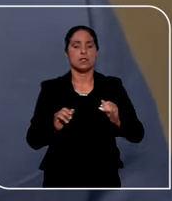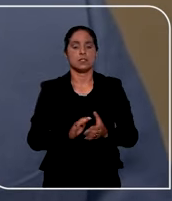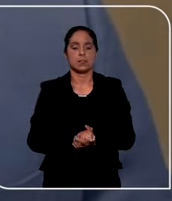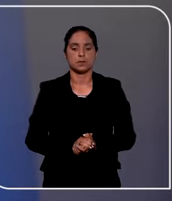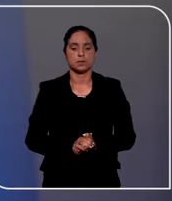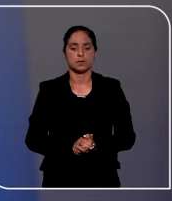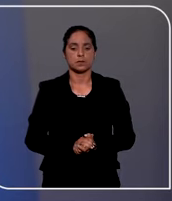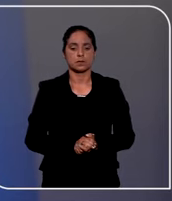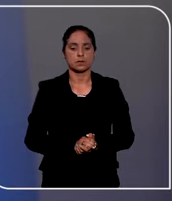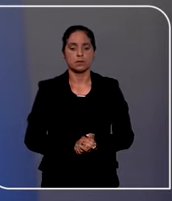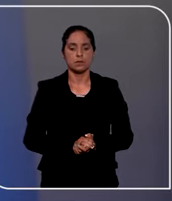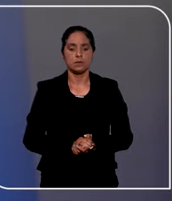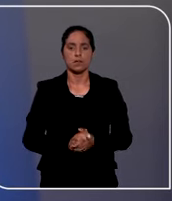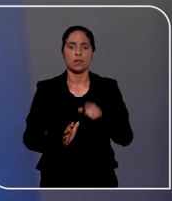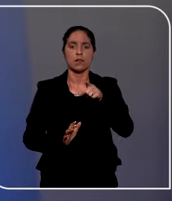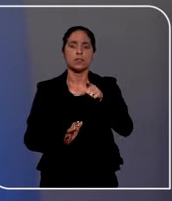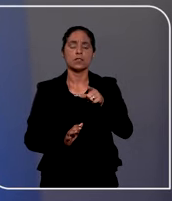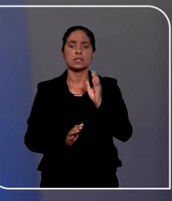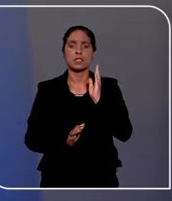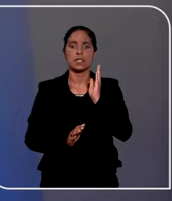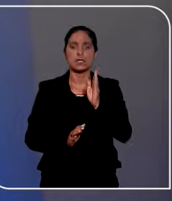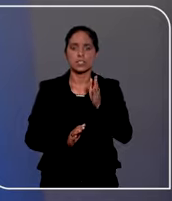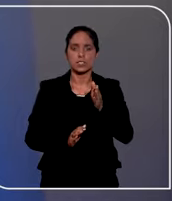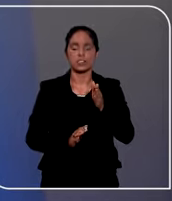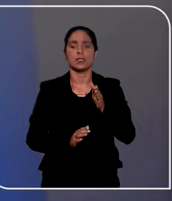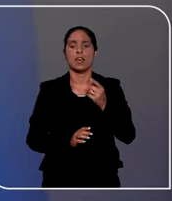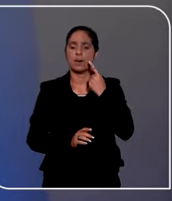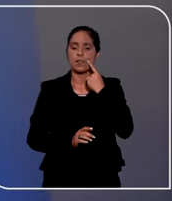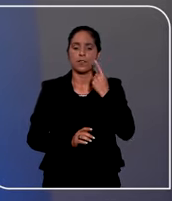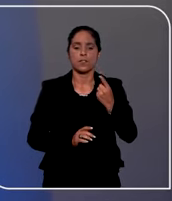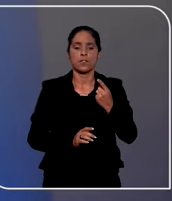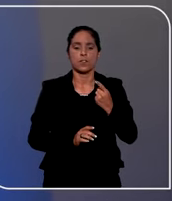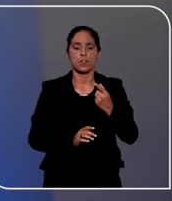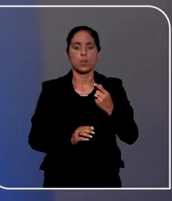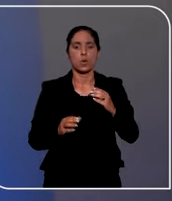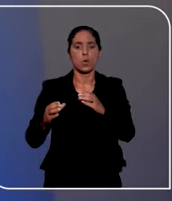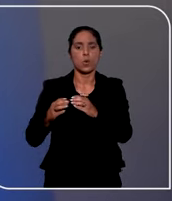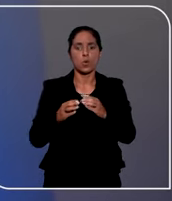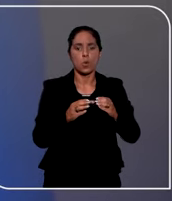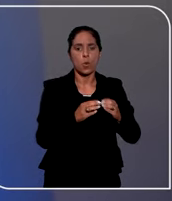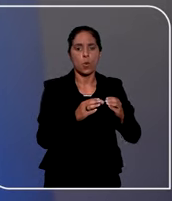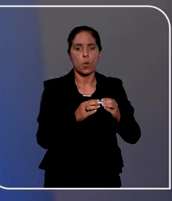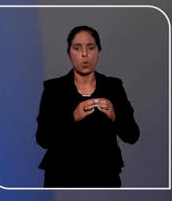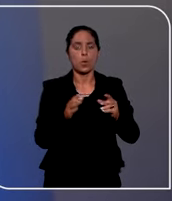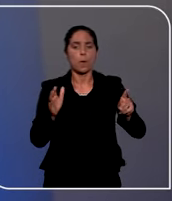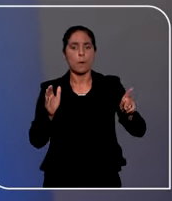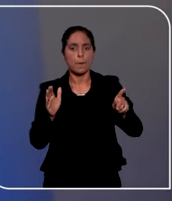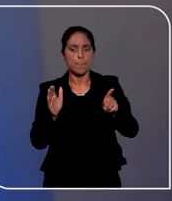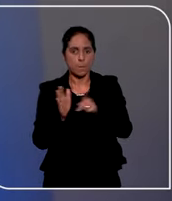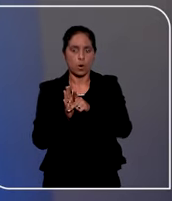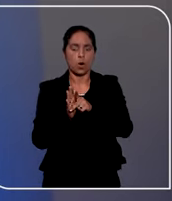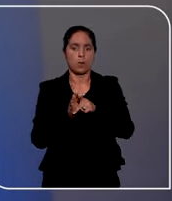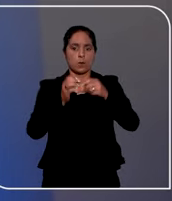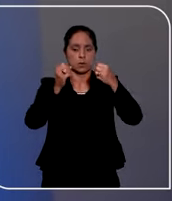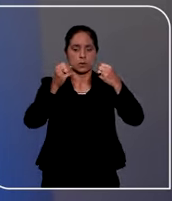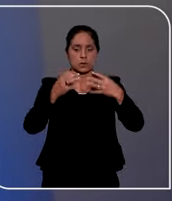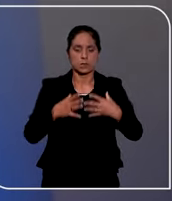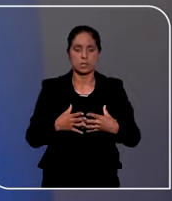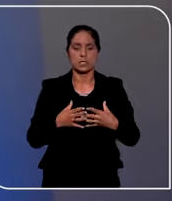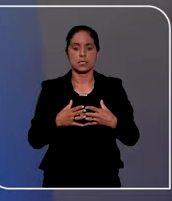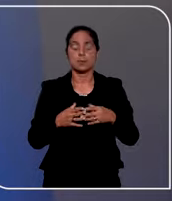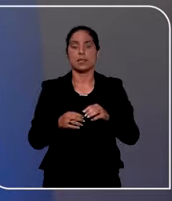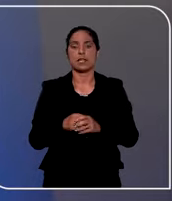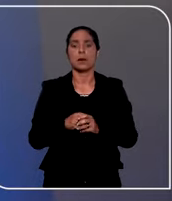da herança Você já ouviu falar na central Nacional de indisponibilidade de bens